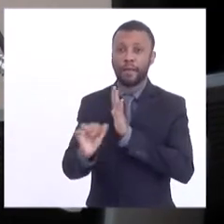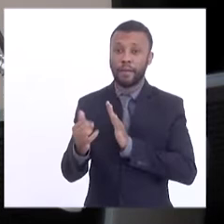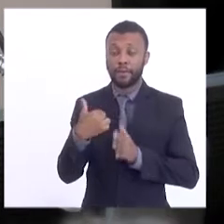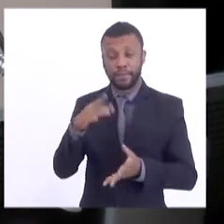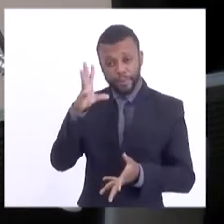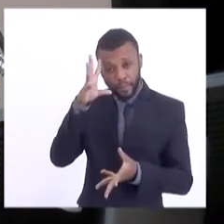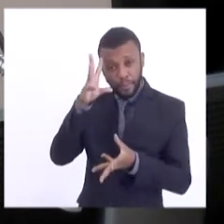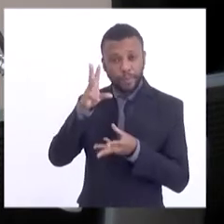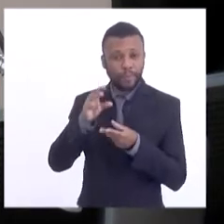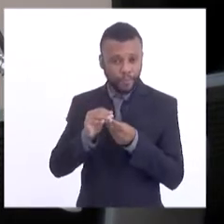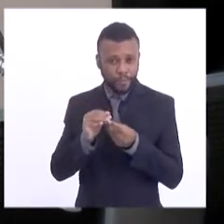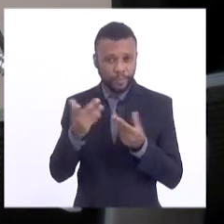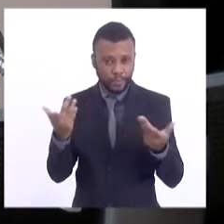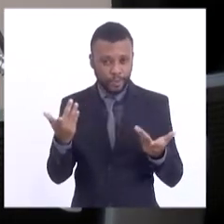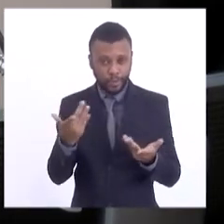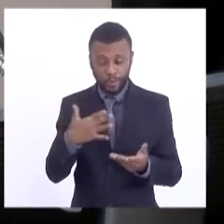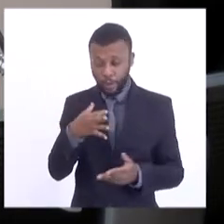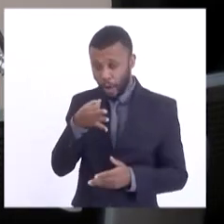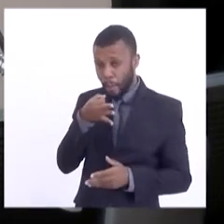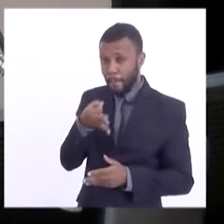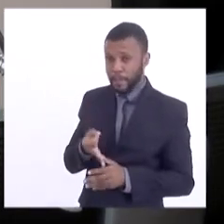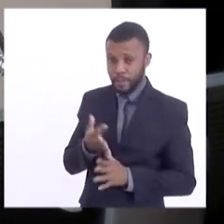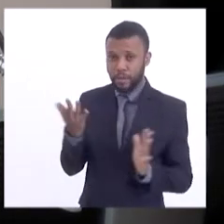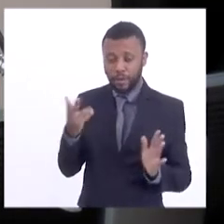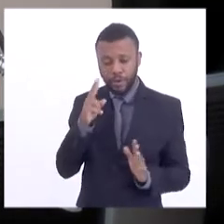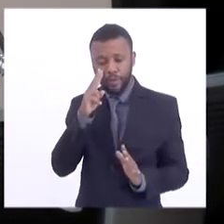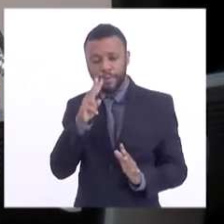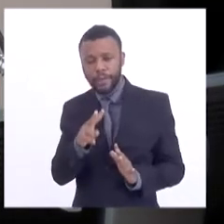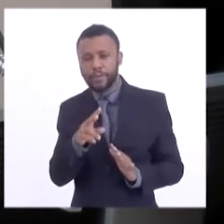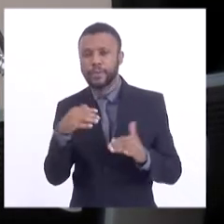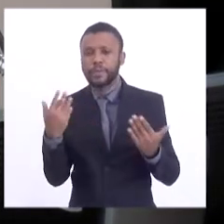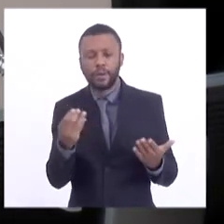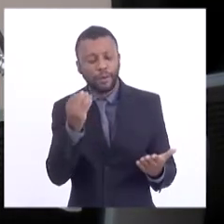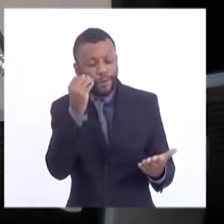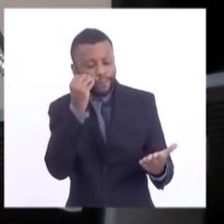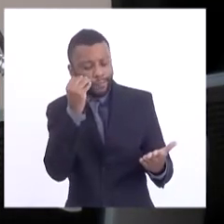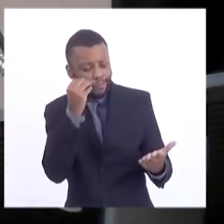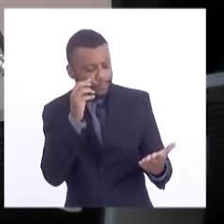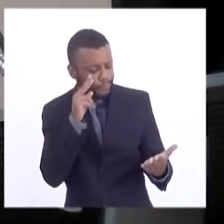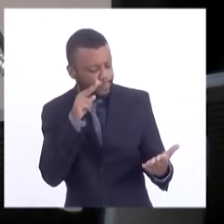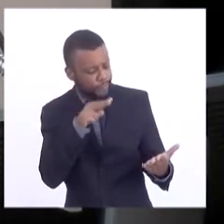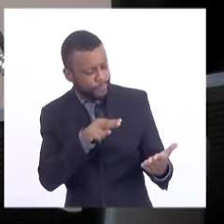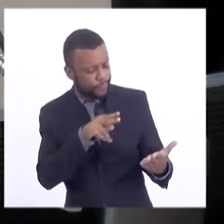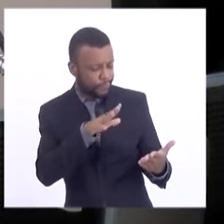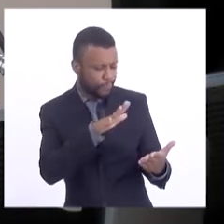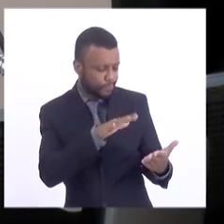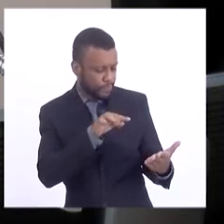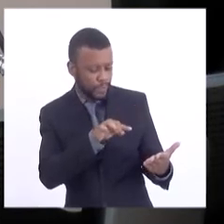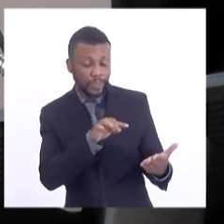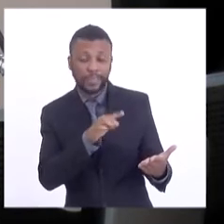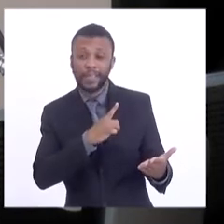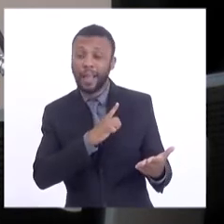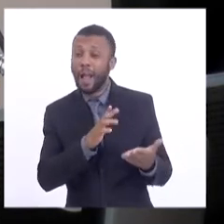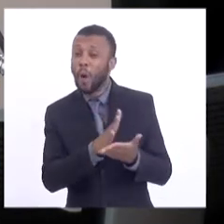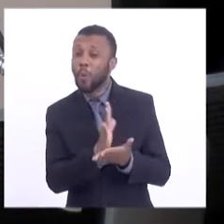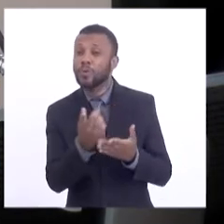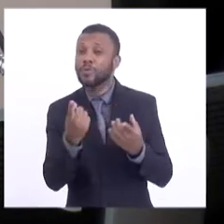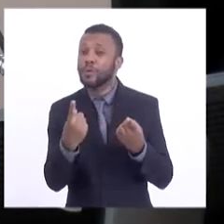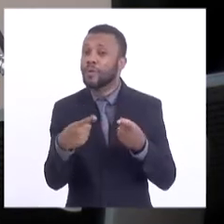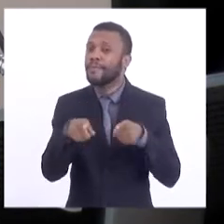meu entendimento então eu vejo fico eu te convênios de